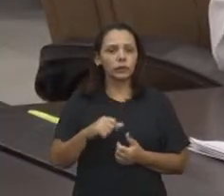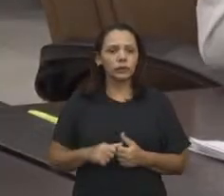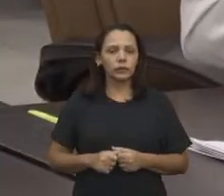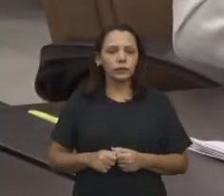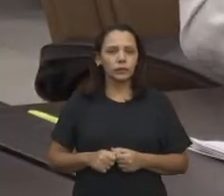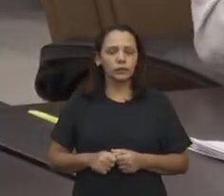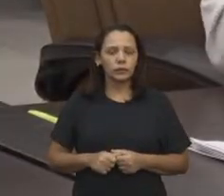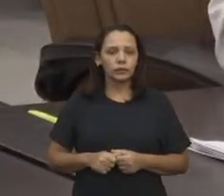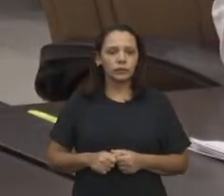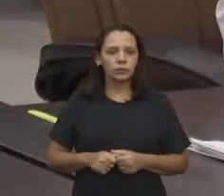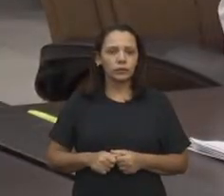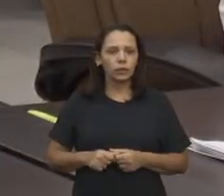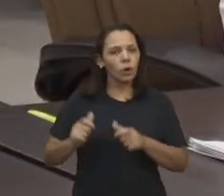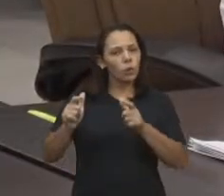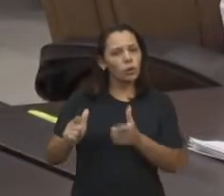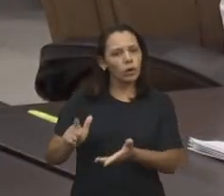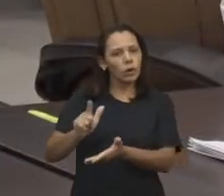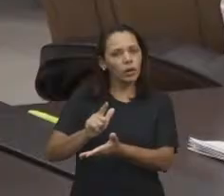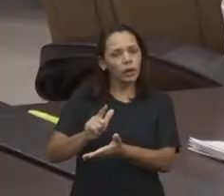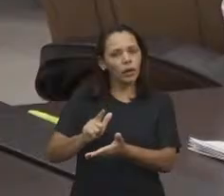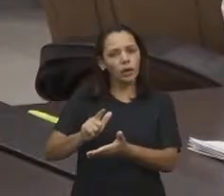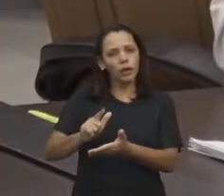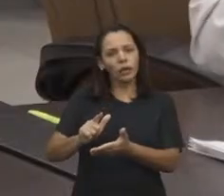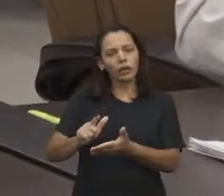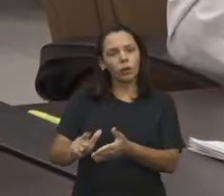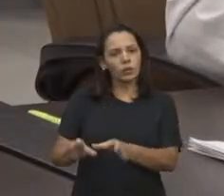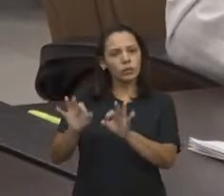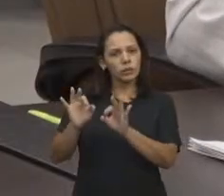limpa a área, fala, você vai jogar neste local aqui.